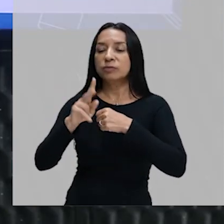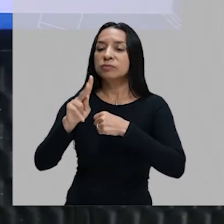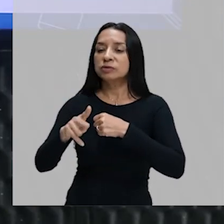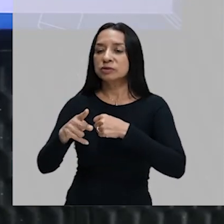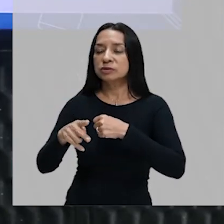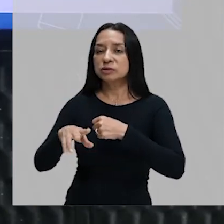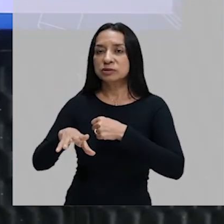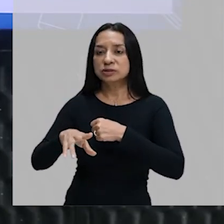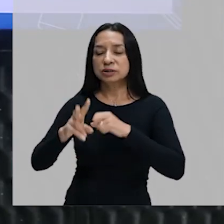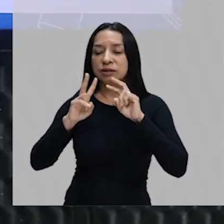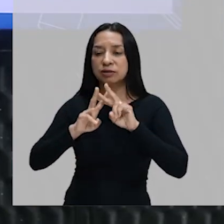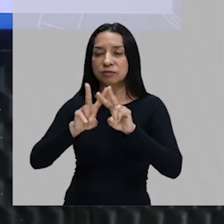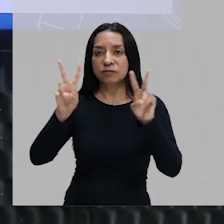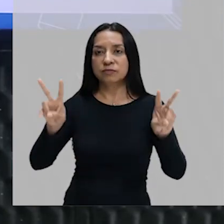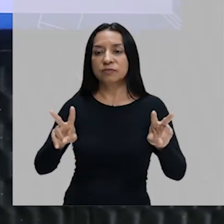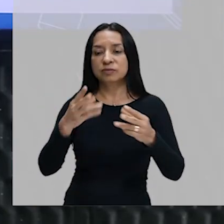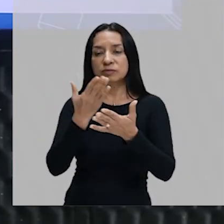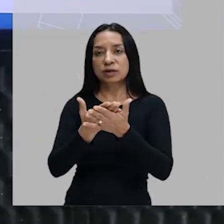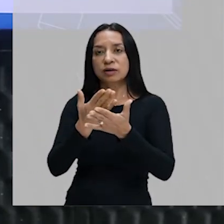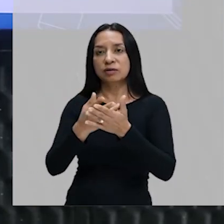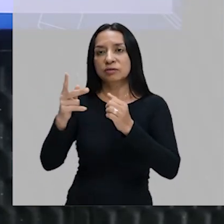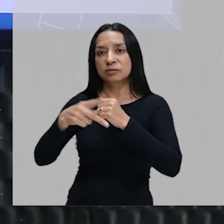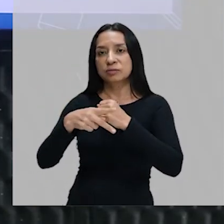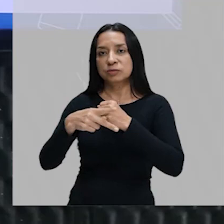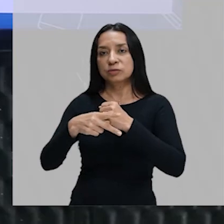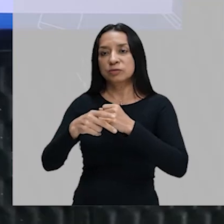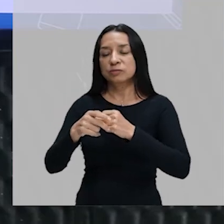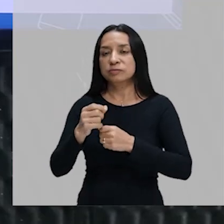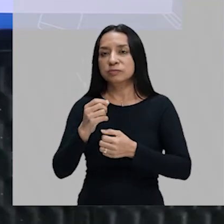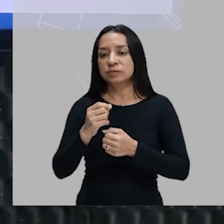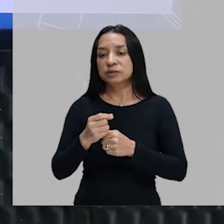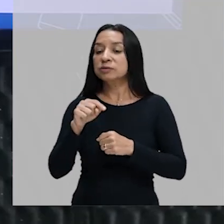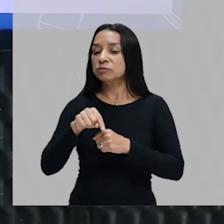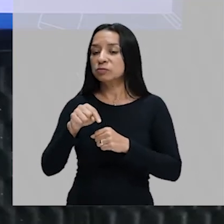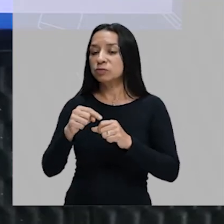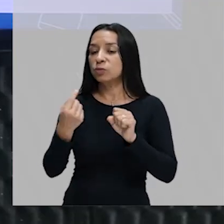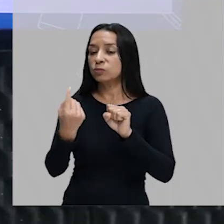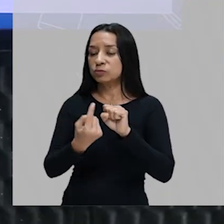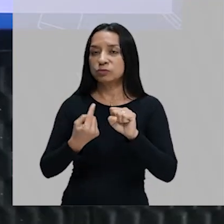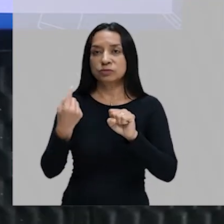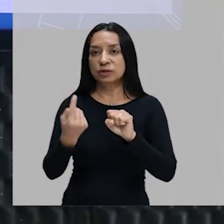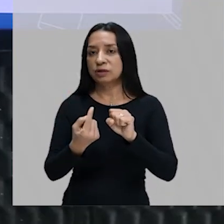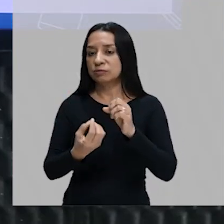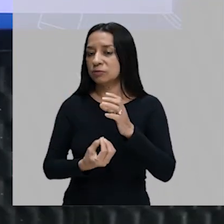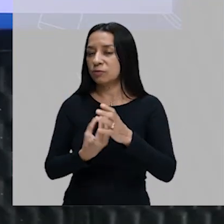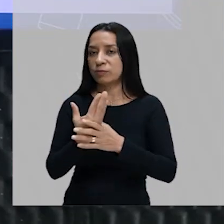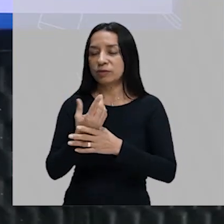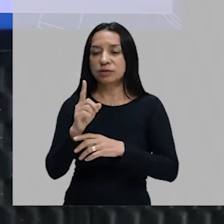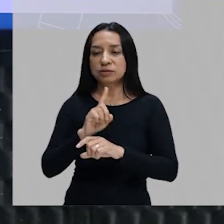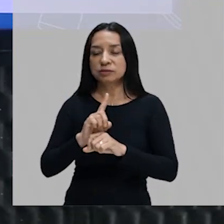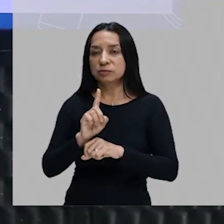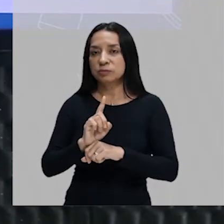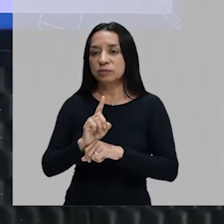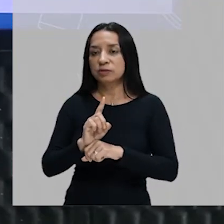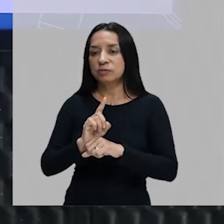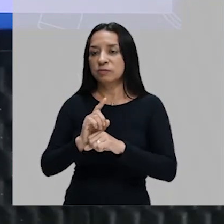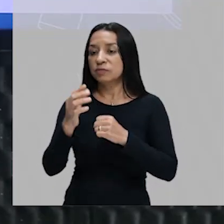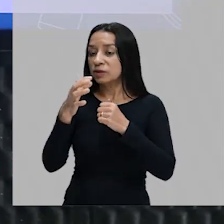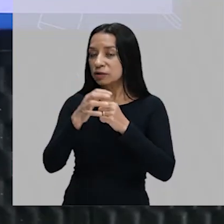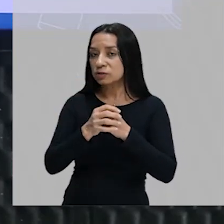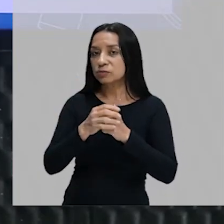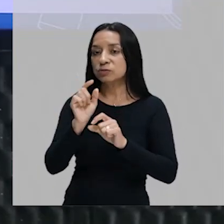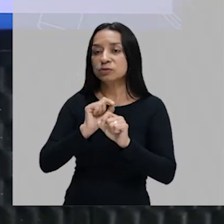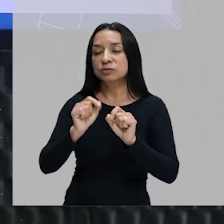ouviram na aula sobre pronome que muitas das vezes o pronome sujeito ele não aparece, ele fica subentendido e você naturalmente